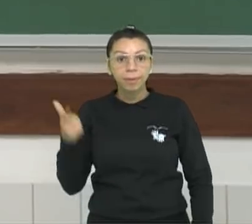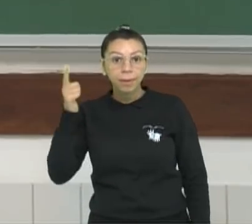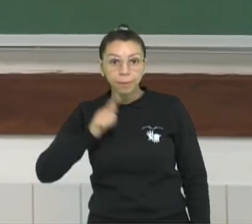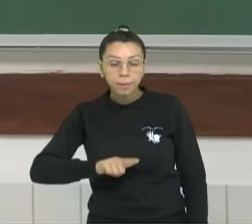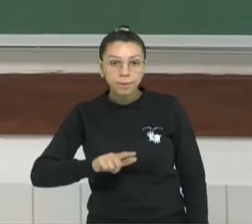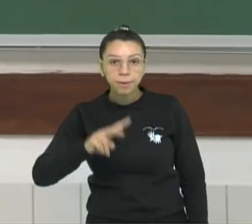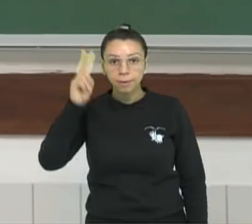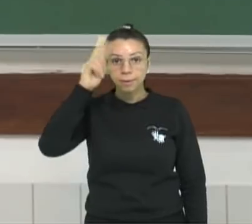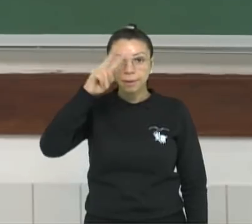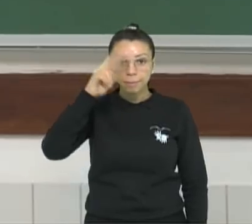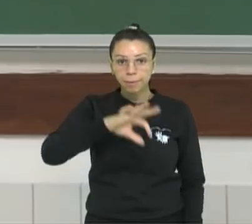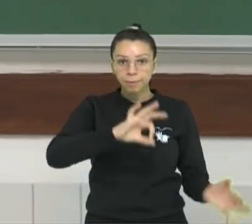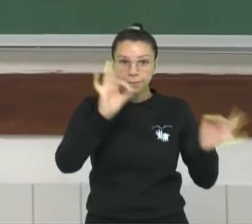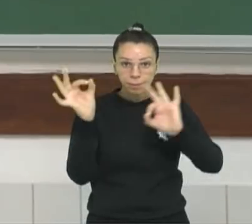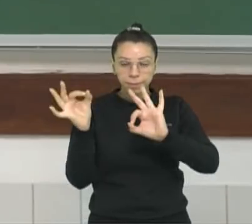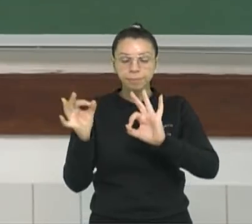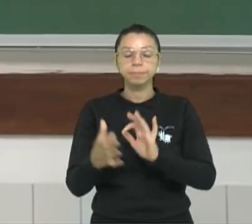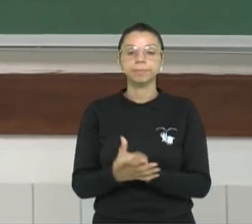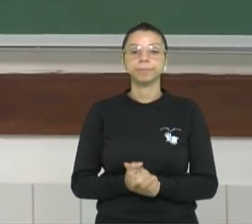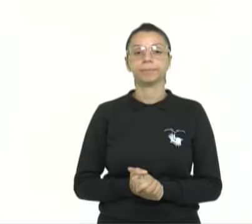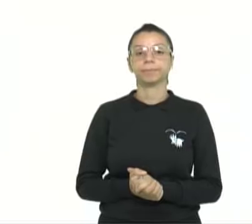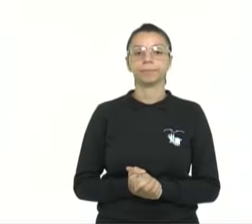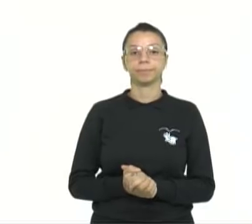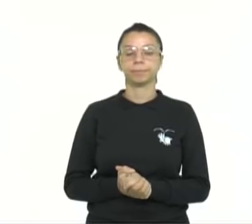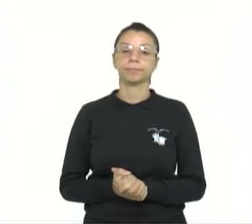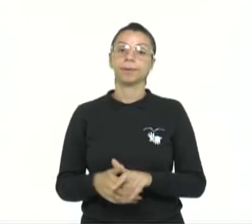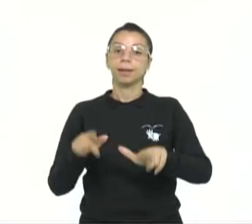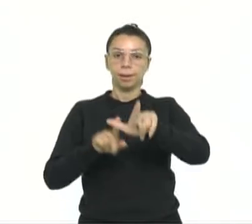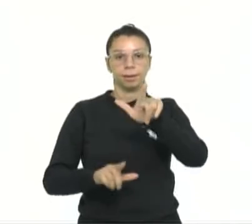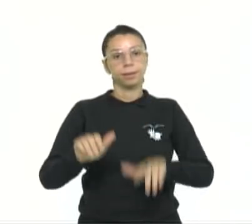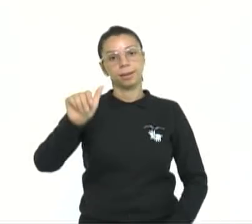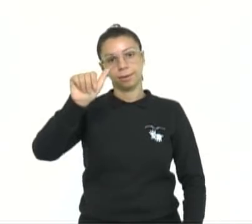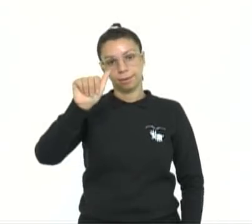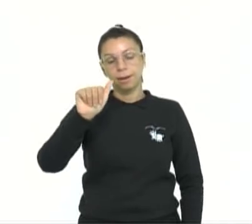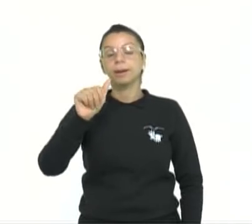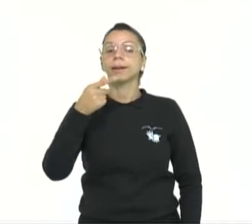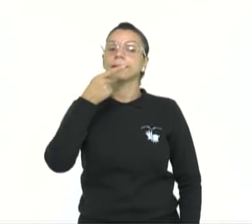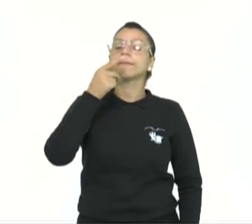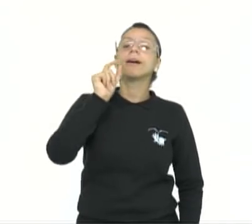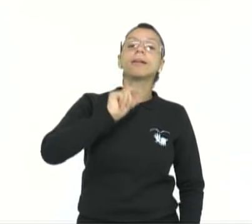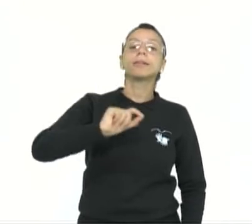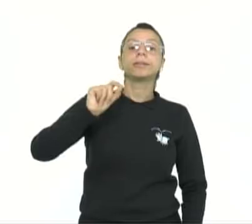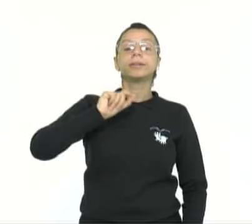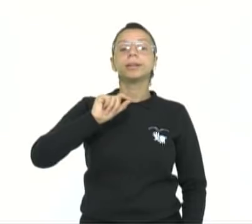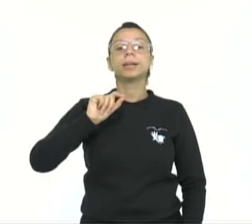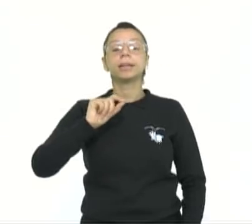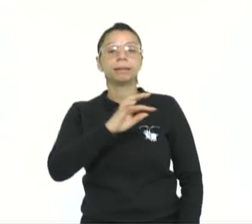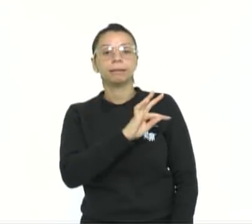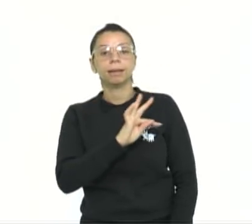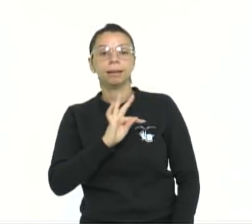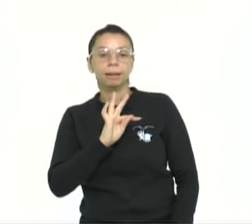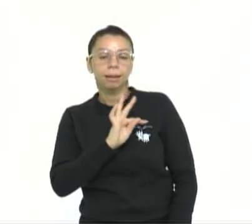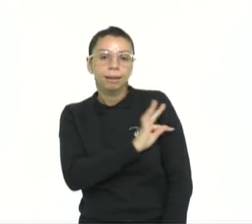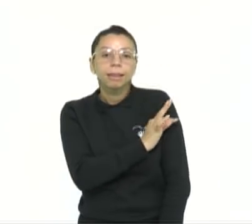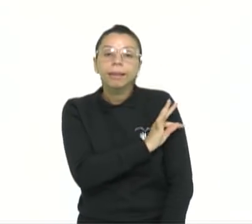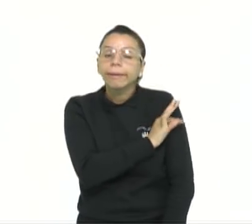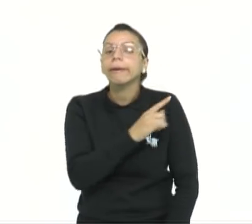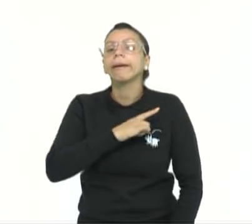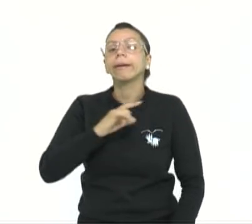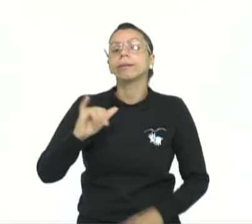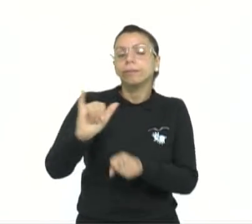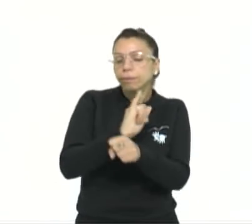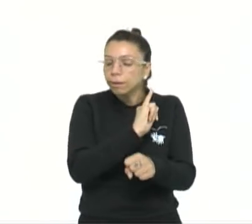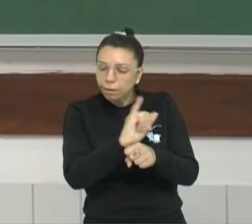Conseguiu? Lembrou do vídeo? Vamos conferir a resposta? A letra A, né? Ele fala então de todas as técnicas que ele usa, até um pouquinho de mangá,